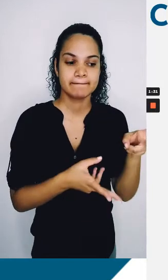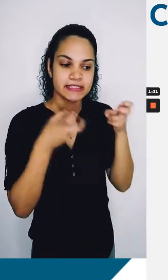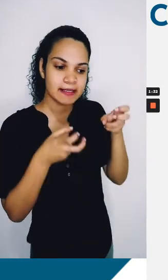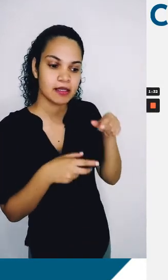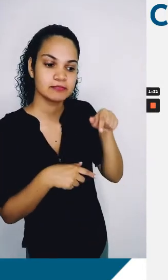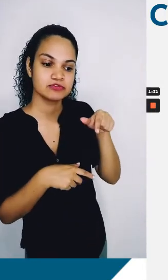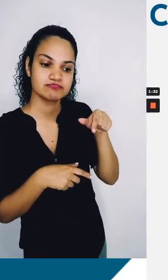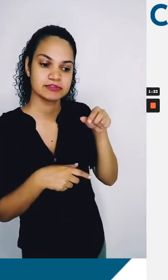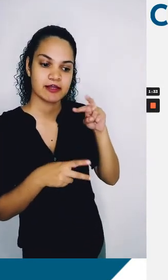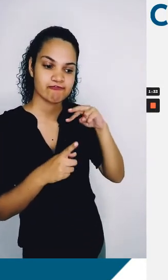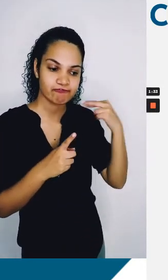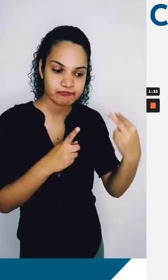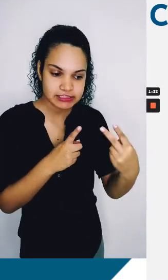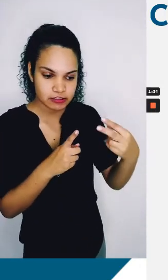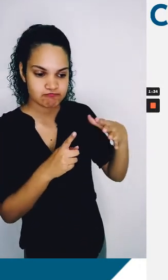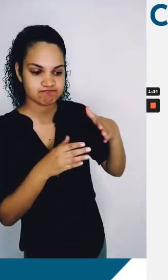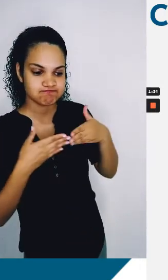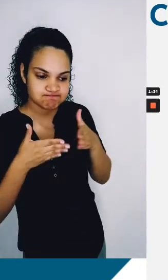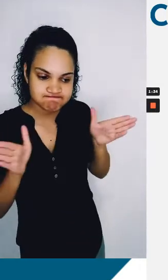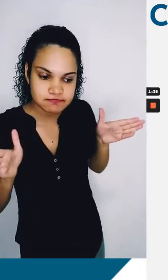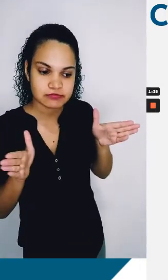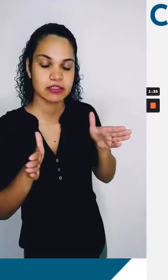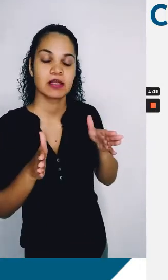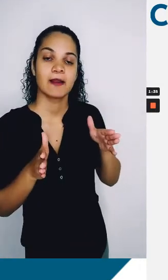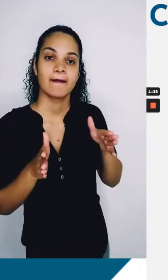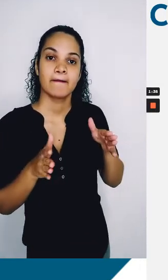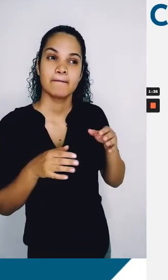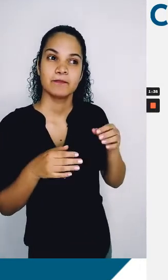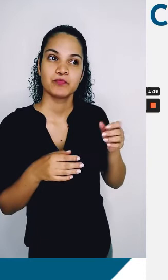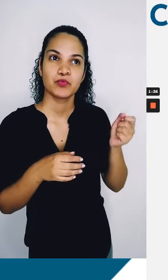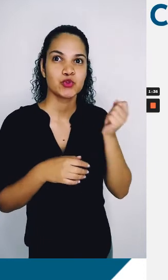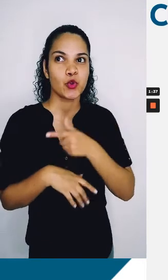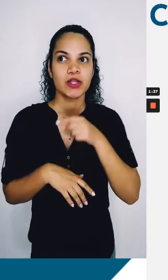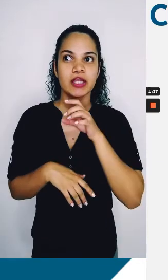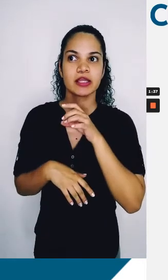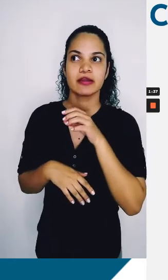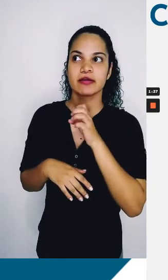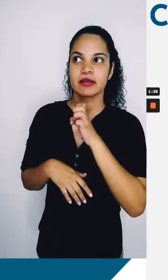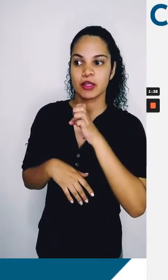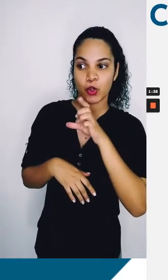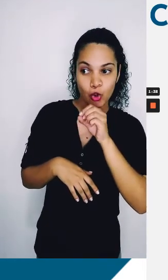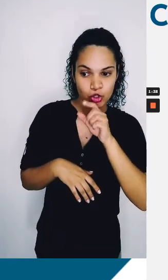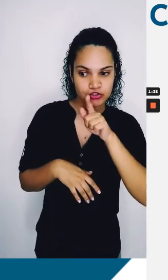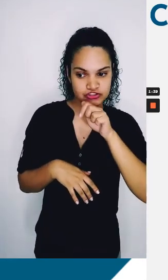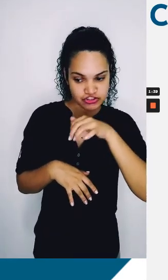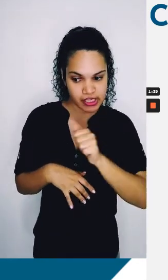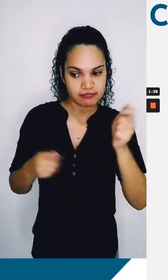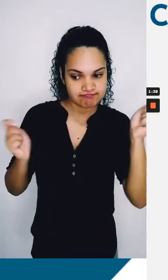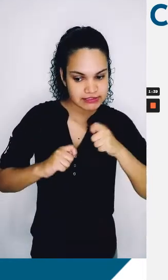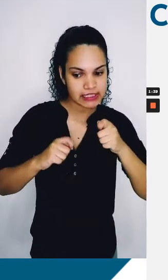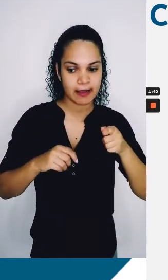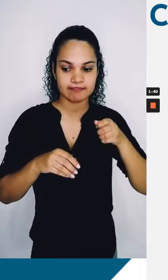Então, a gente consegue ter um olhar mais ampliado do que a ecologia pode